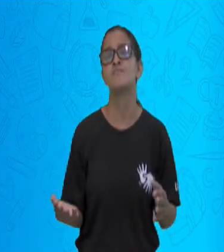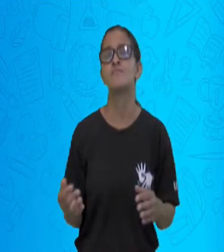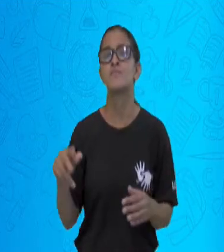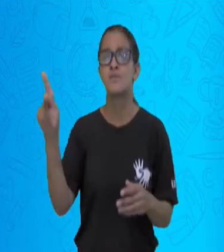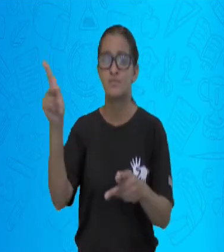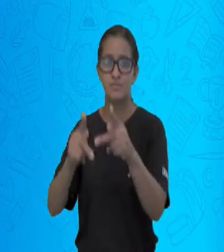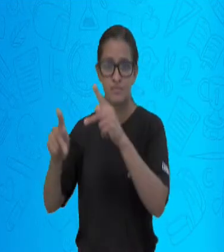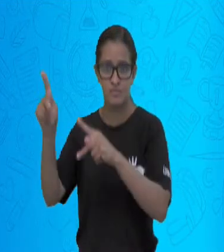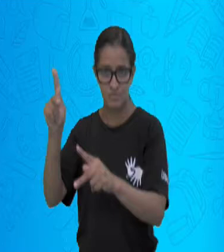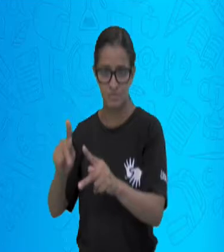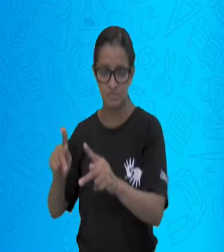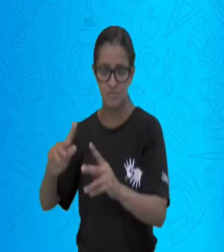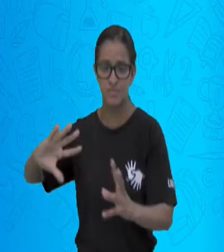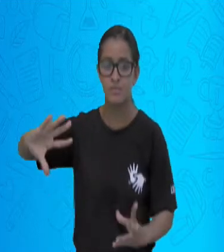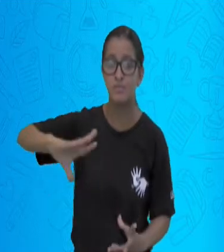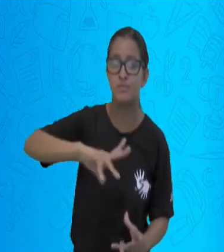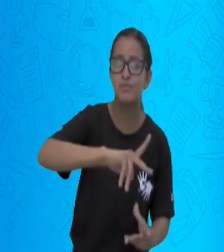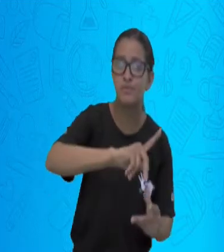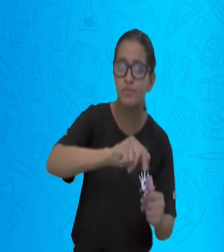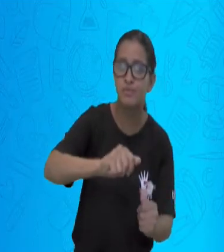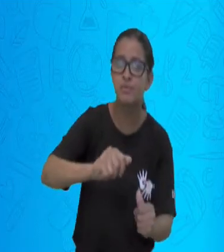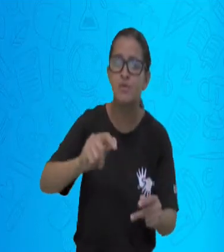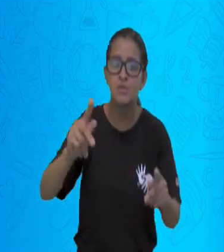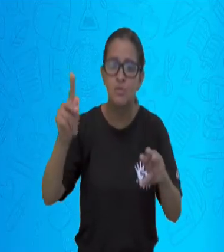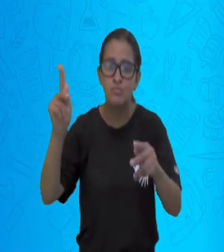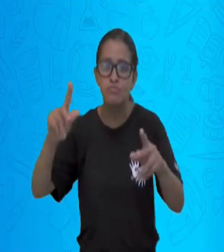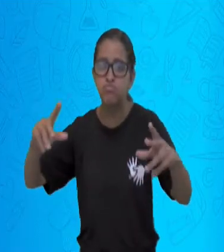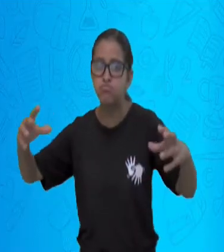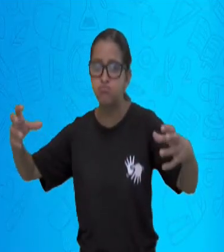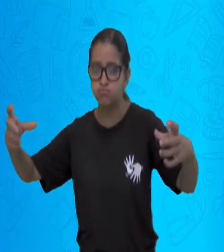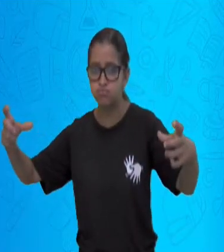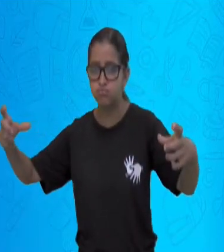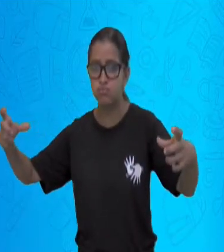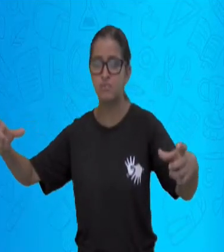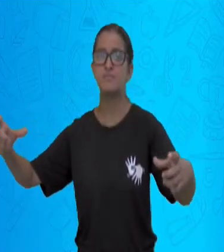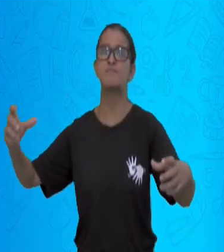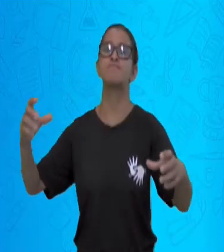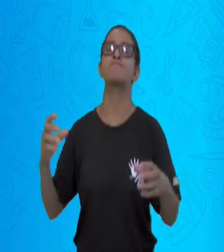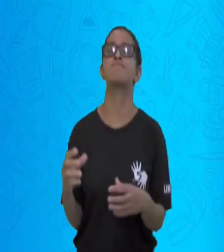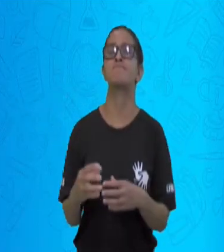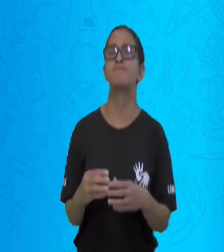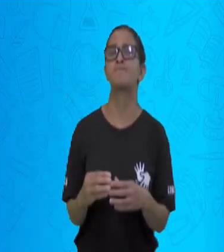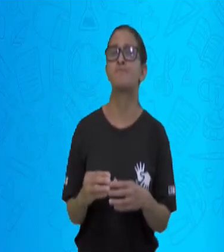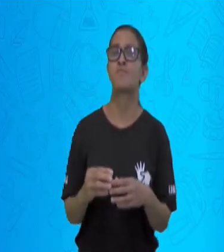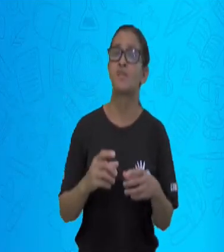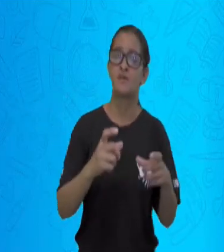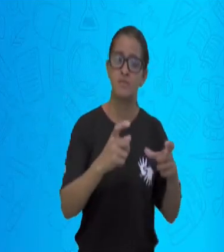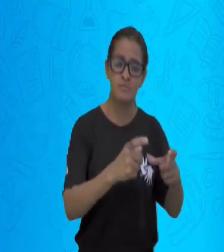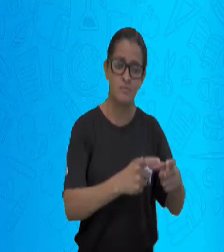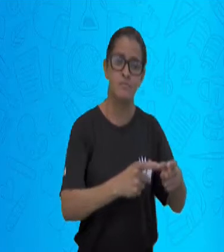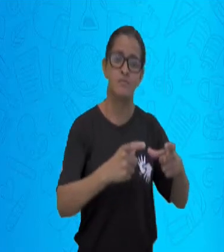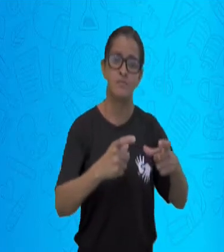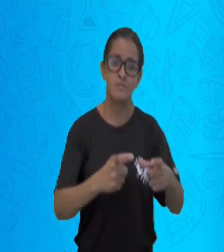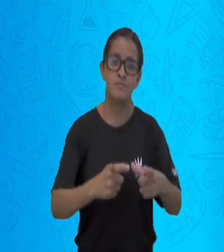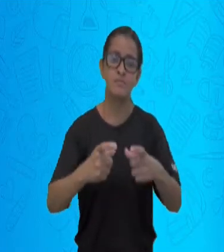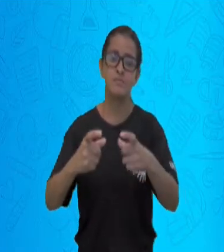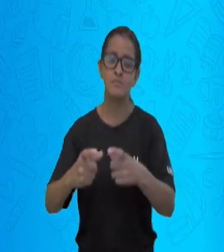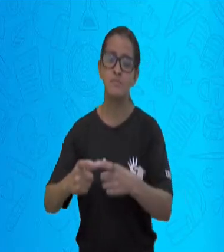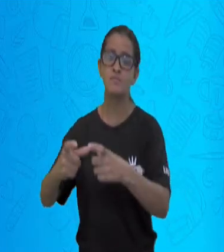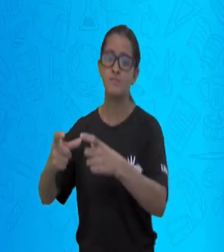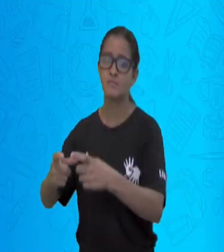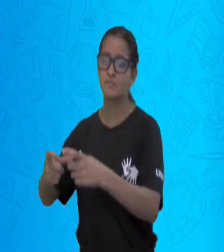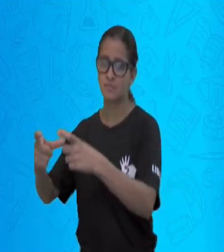no modo geral, ela cresce muito rápida. Então, consequentemente, o aumento de moradias ela vai estar